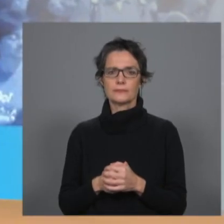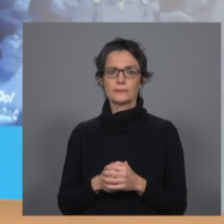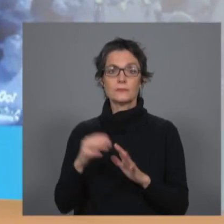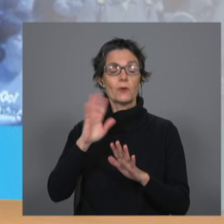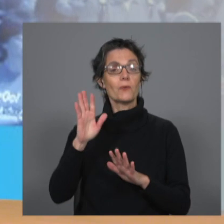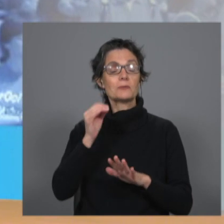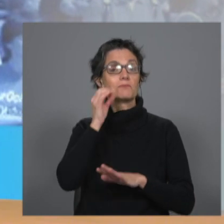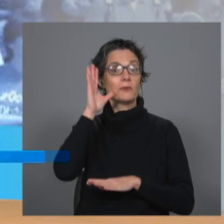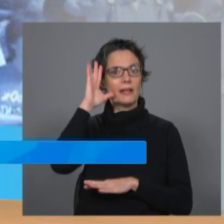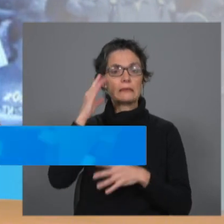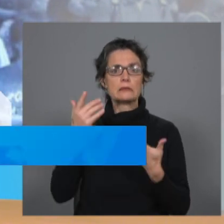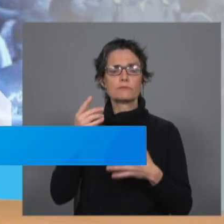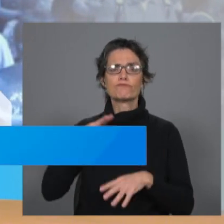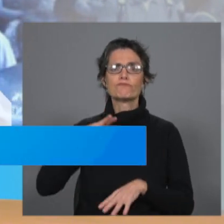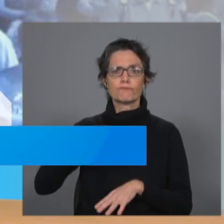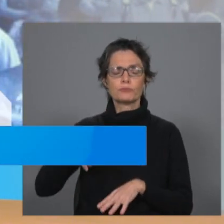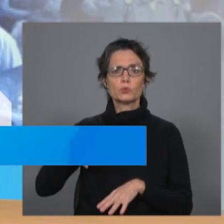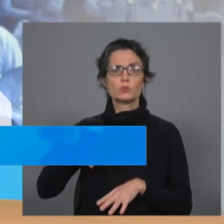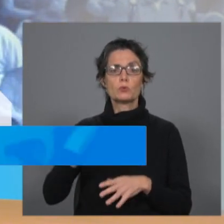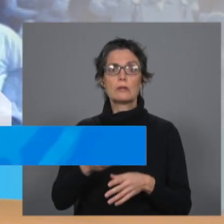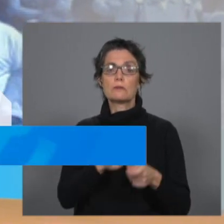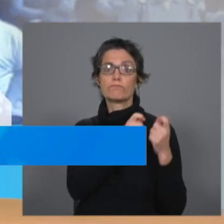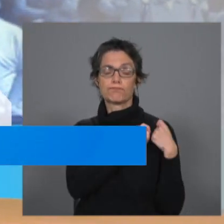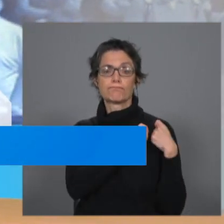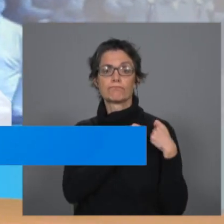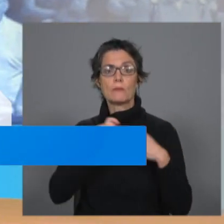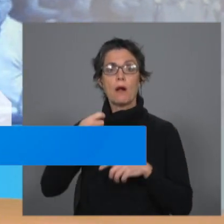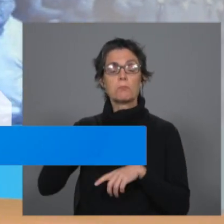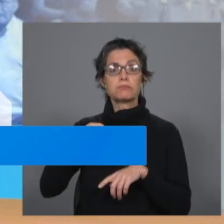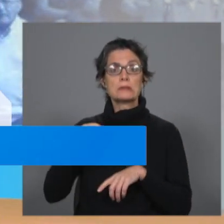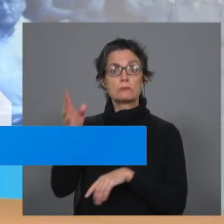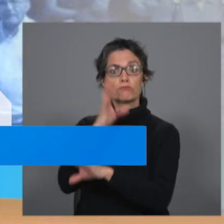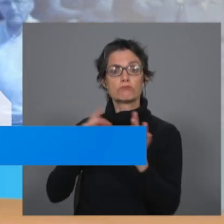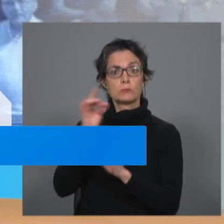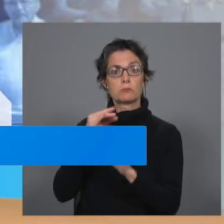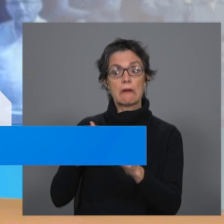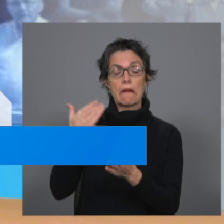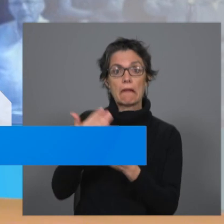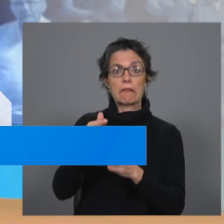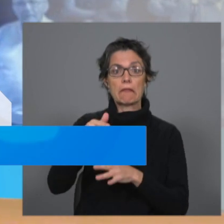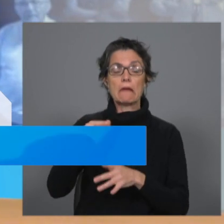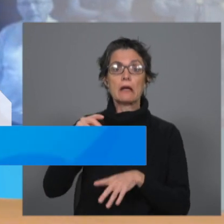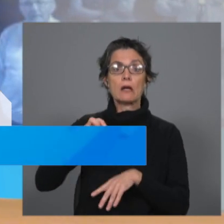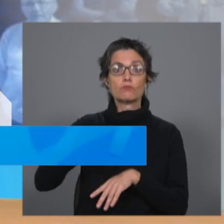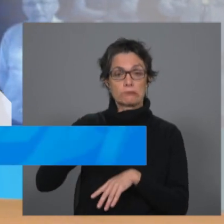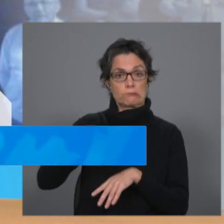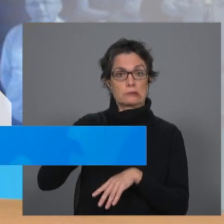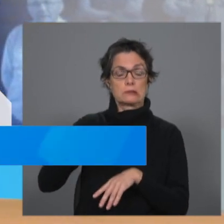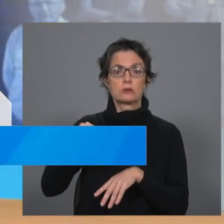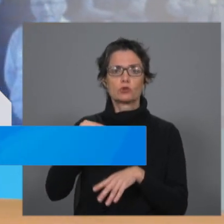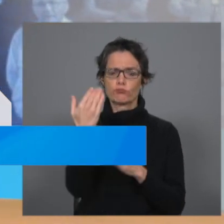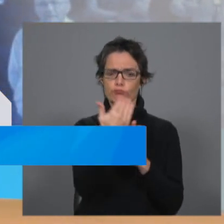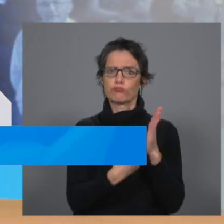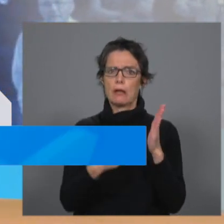Olá, muito boa tarde. Portugal já assumiu a presidência da União Europeia até junho. Há uma agenda que se quer pôr em marcha e é o que